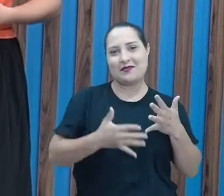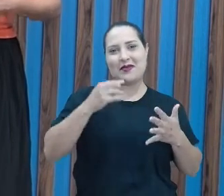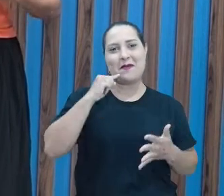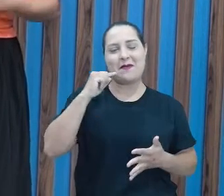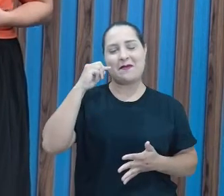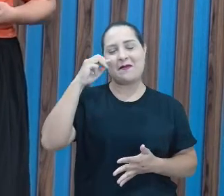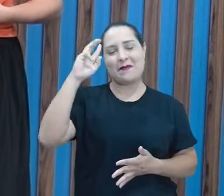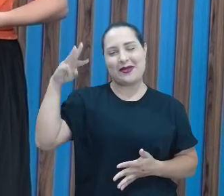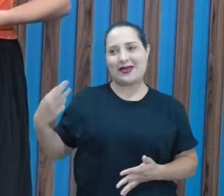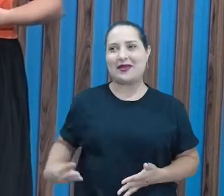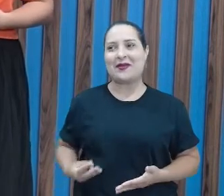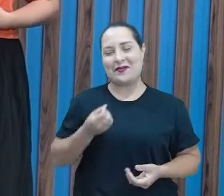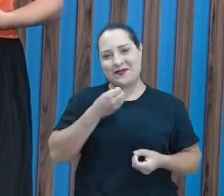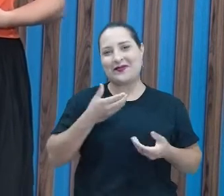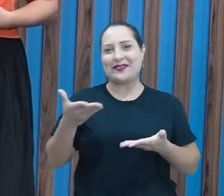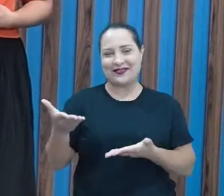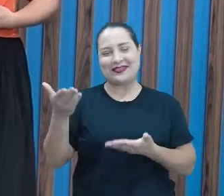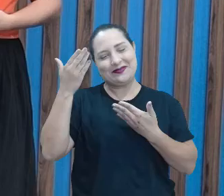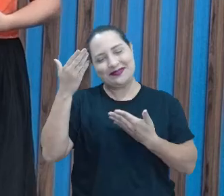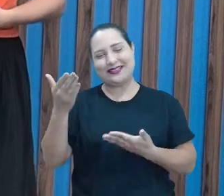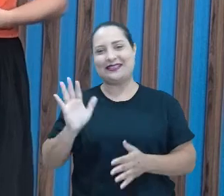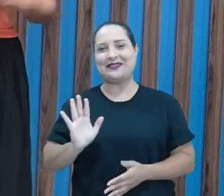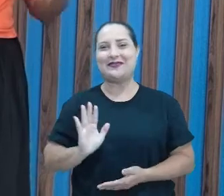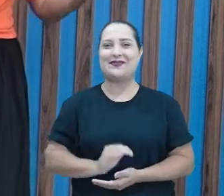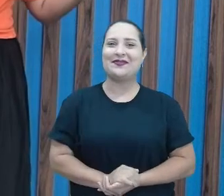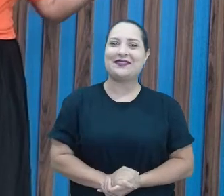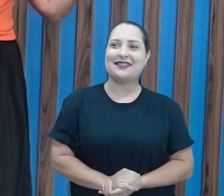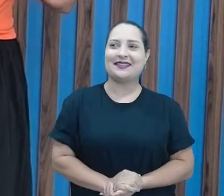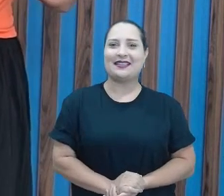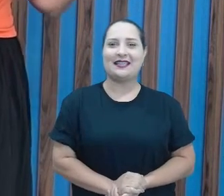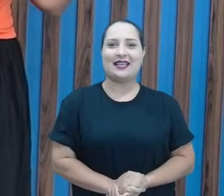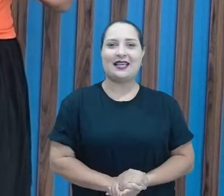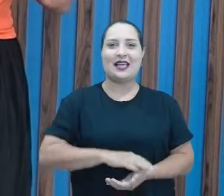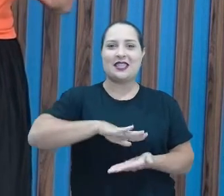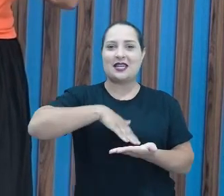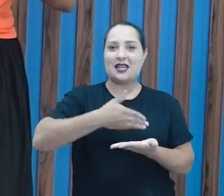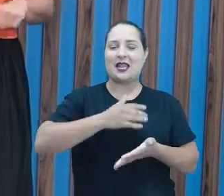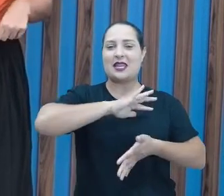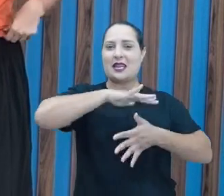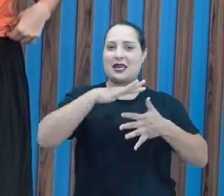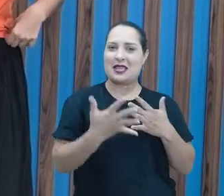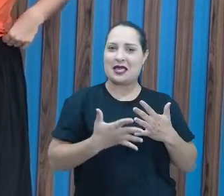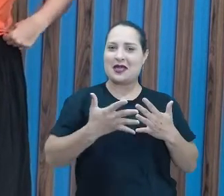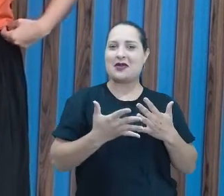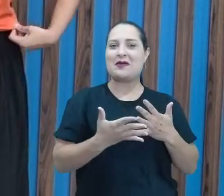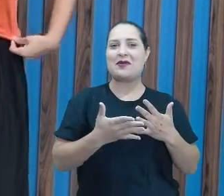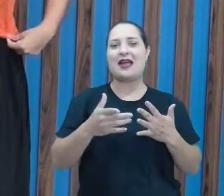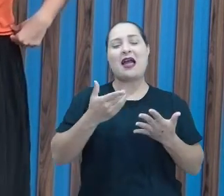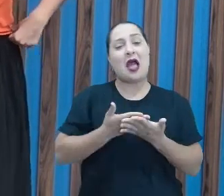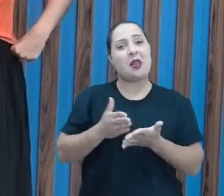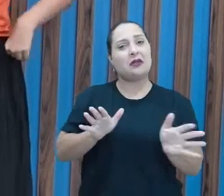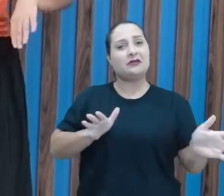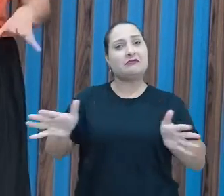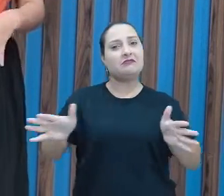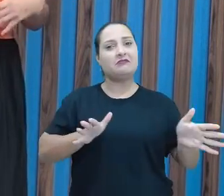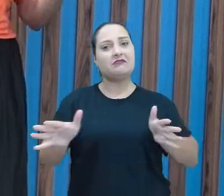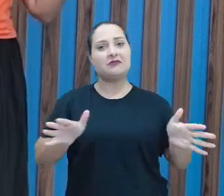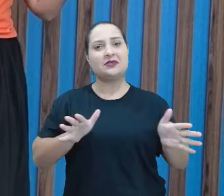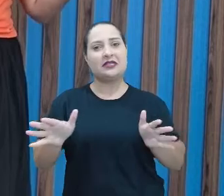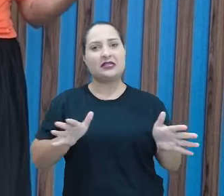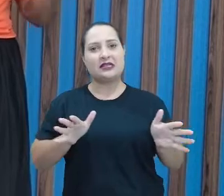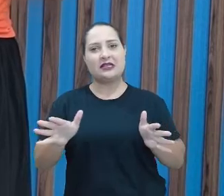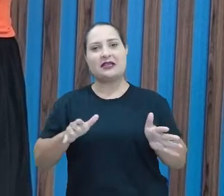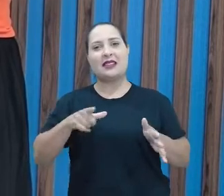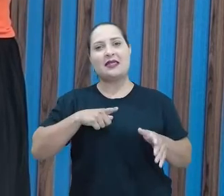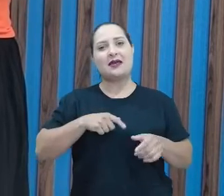Mel. Olá, Mel, bem-vinda! A tradução para Libras torna nossas aulas muito mais acessíveis, né? Já que elas podem chegar a